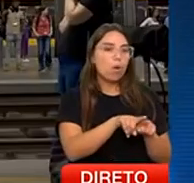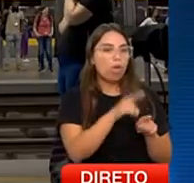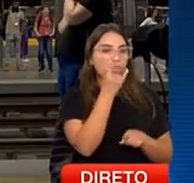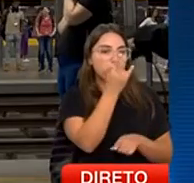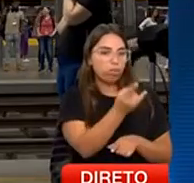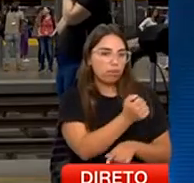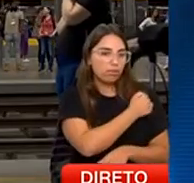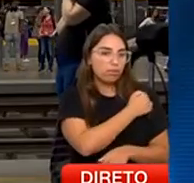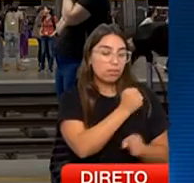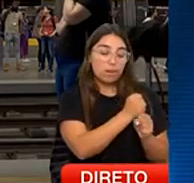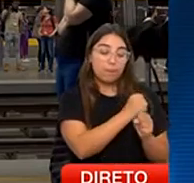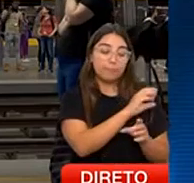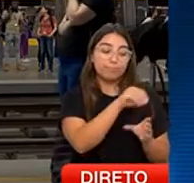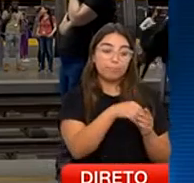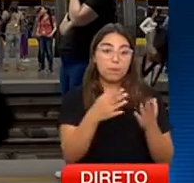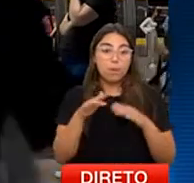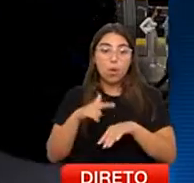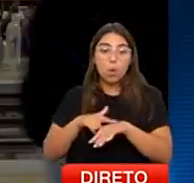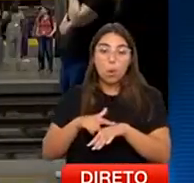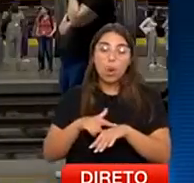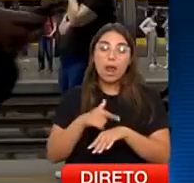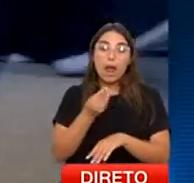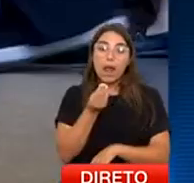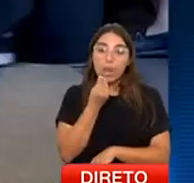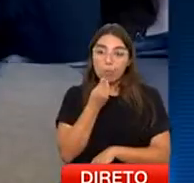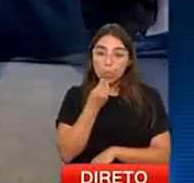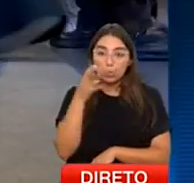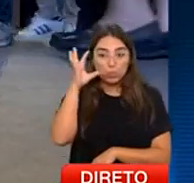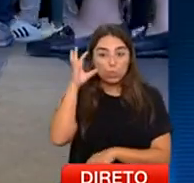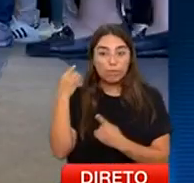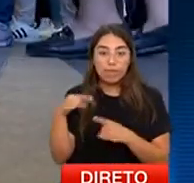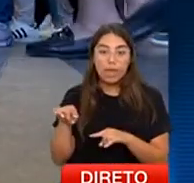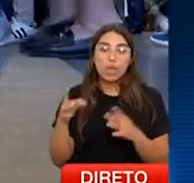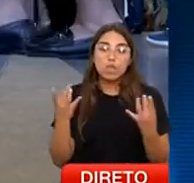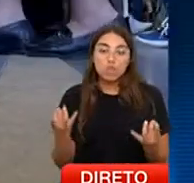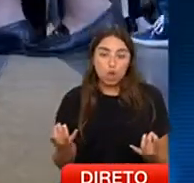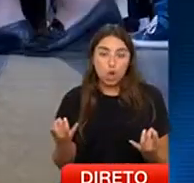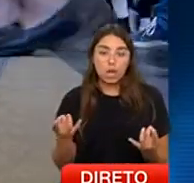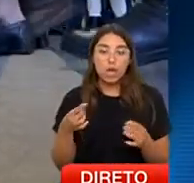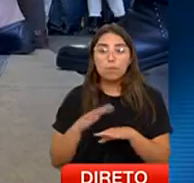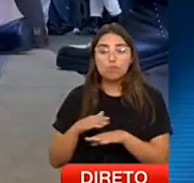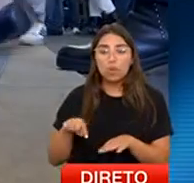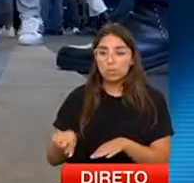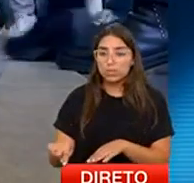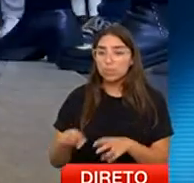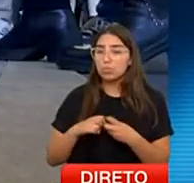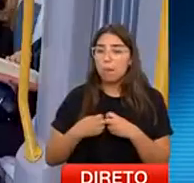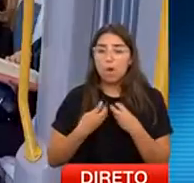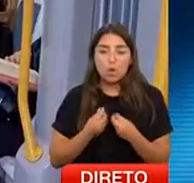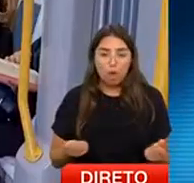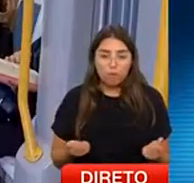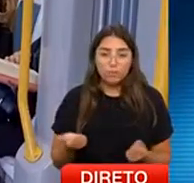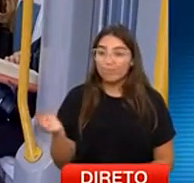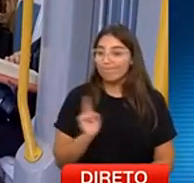lidera a organização a entender que por porque há yoga a hora de almoço os problemas estão todos resolvidos Isso não pode acontecer ou seja tem que ser uma uma resposta integrada